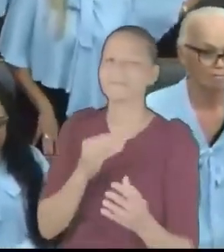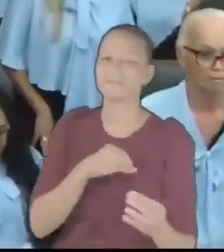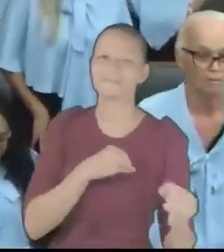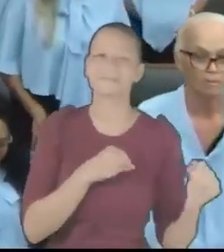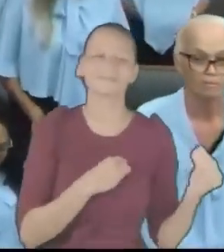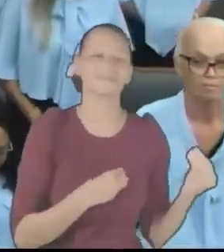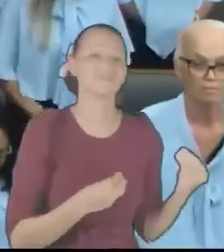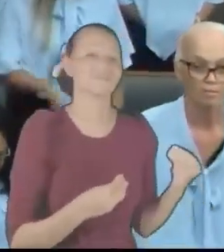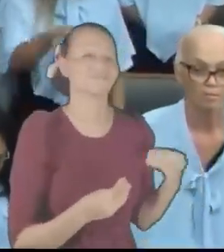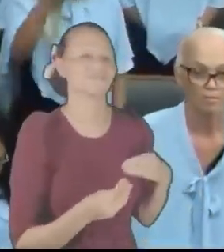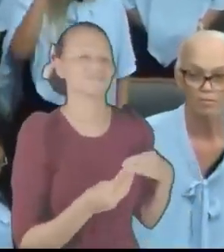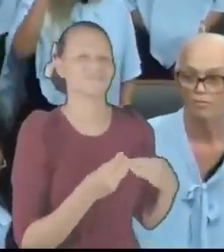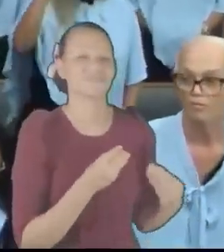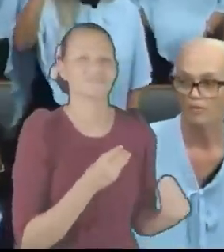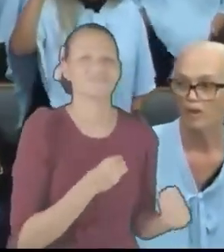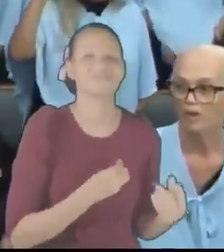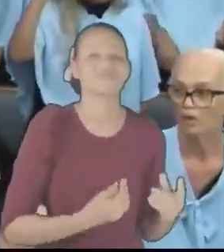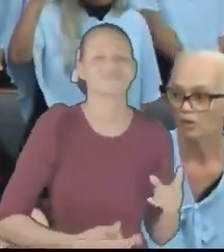Levante a mão e diga: